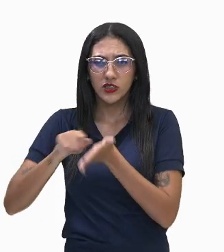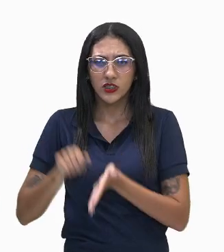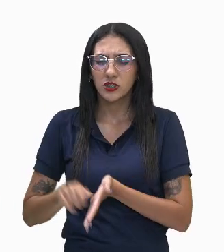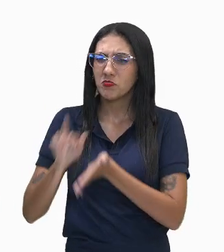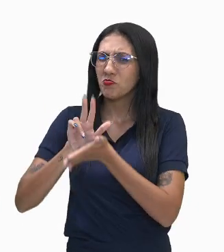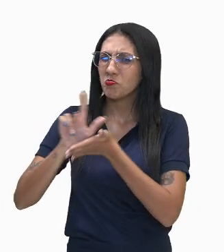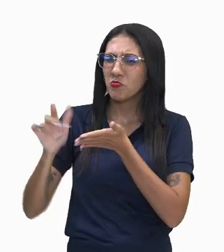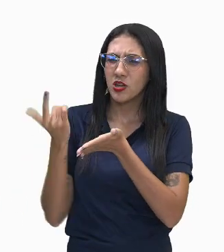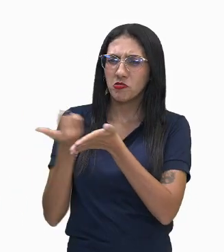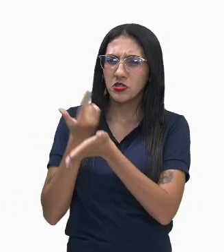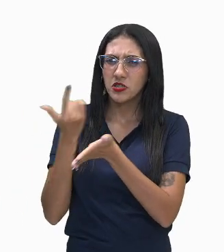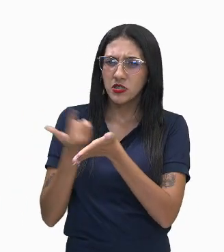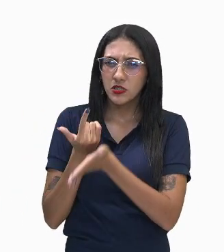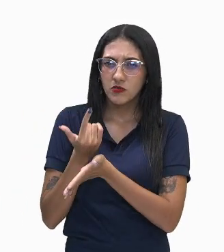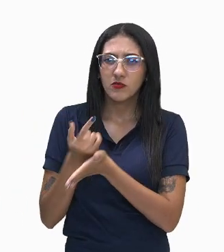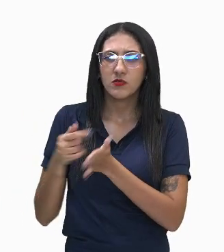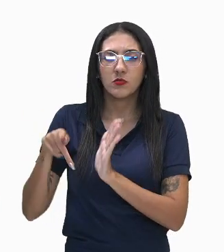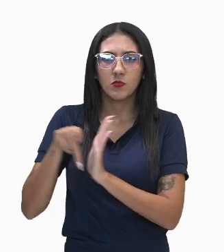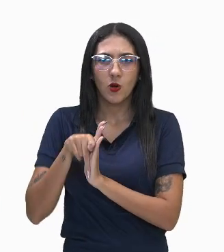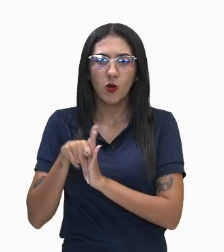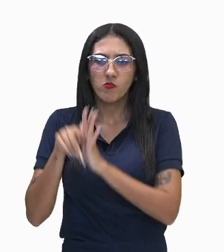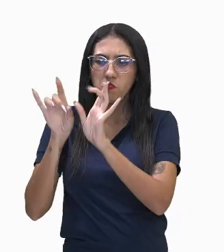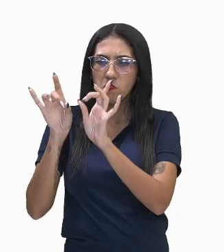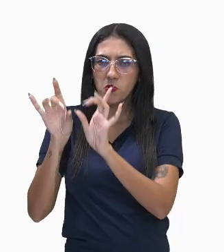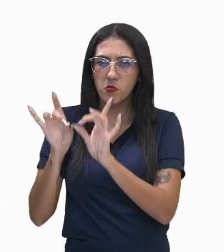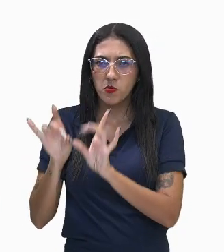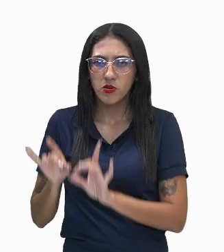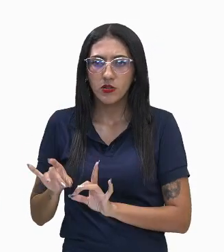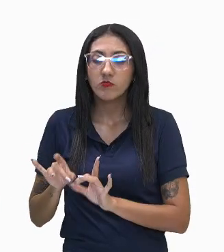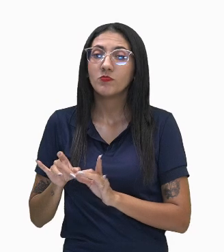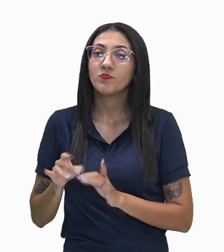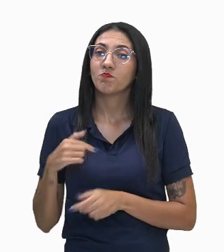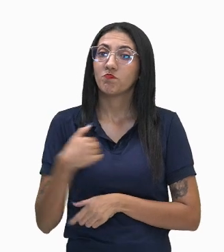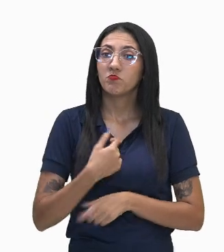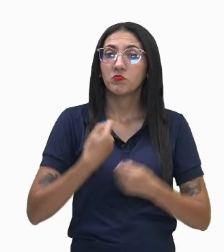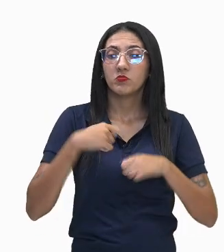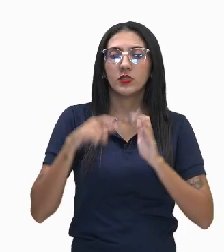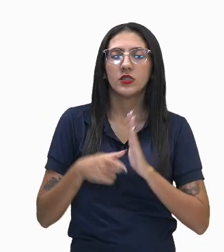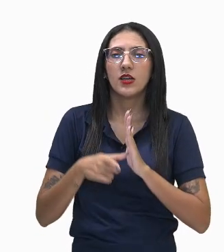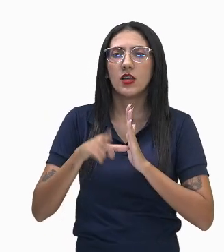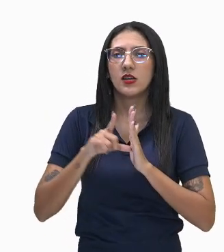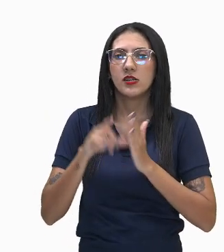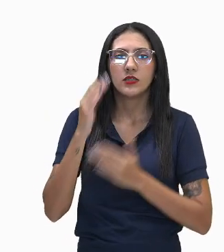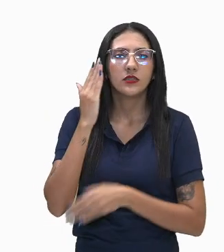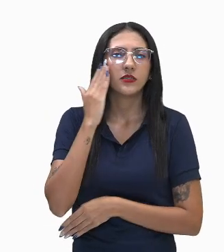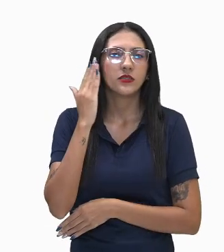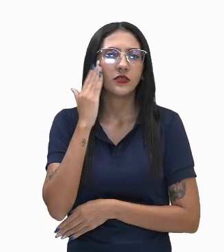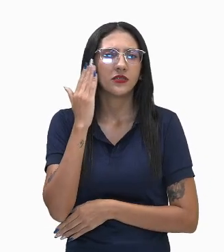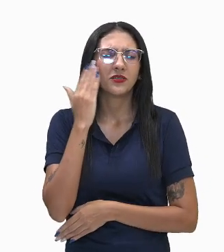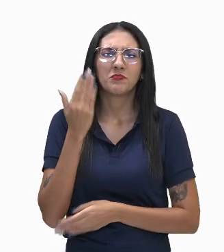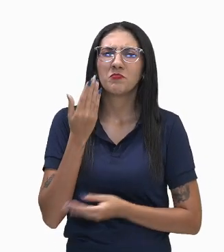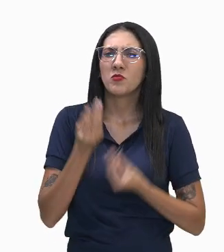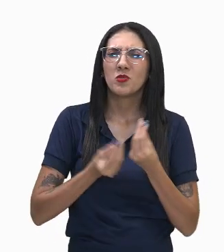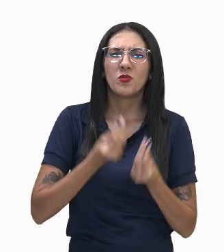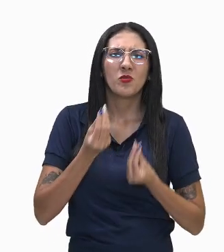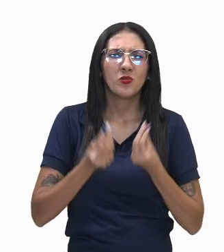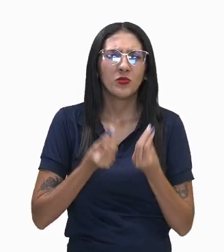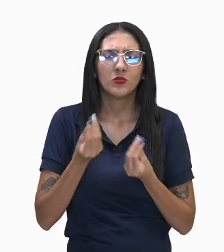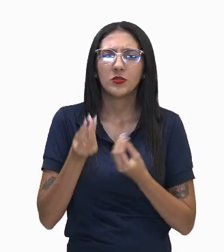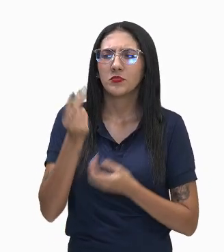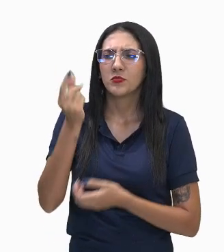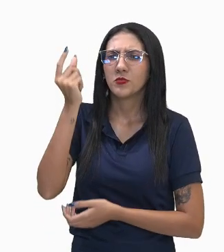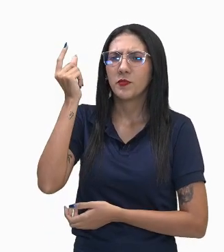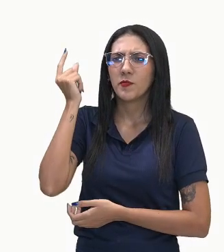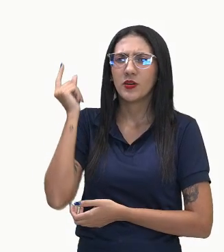livros religiosos e sagrados, precisamos entender antes dos